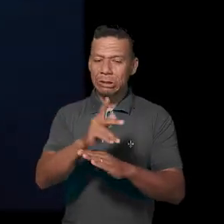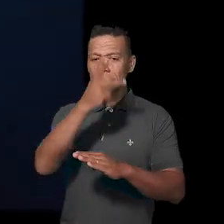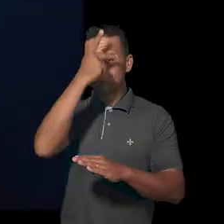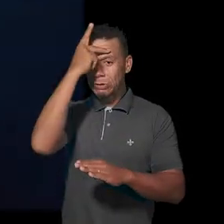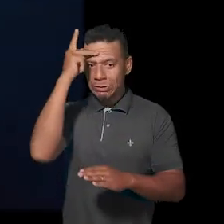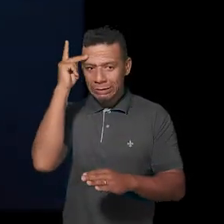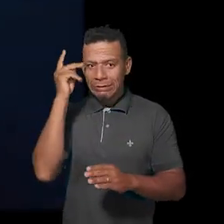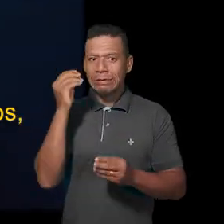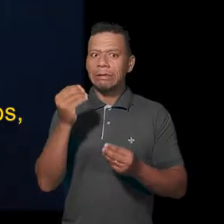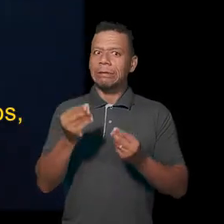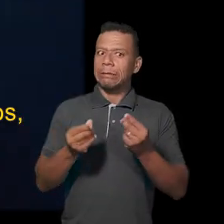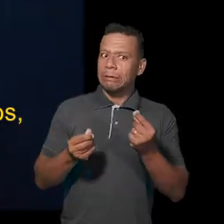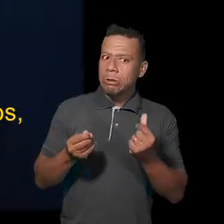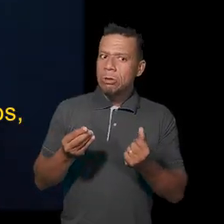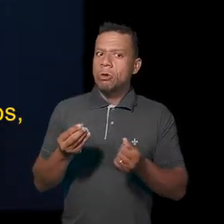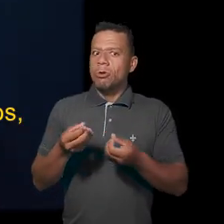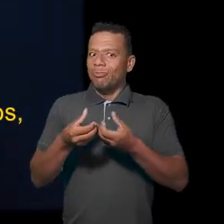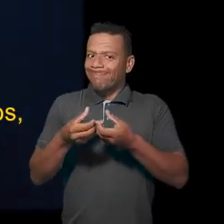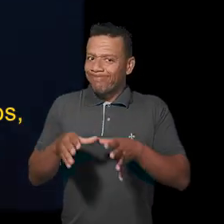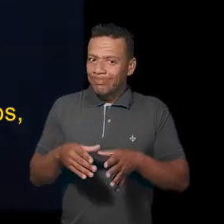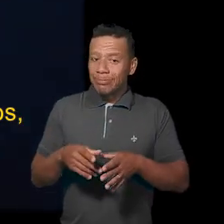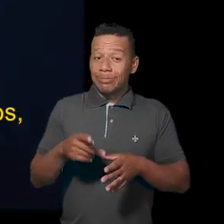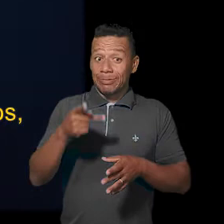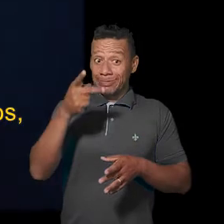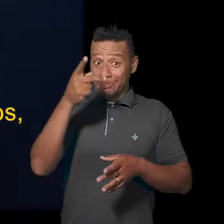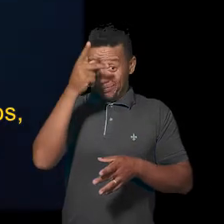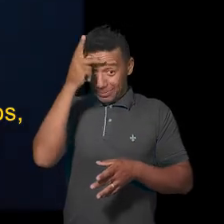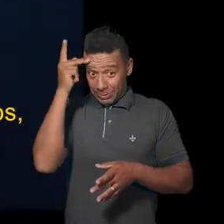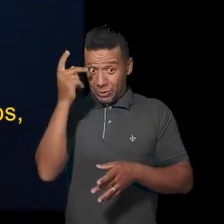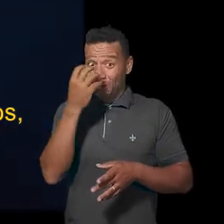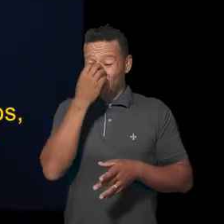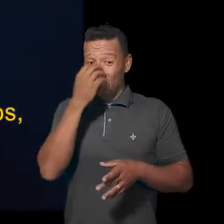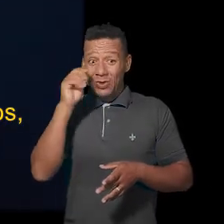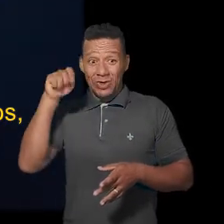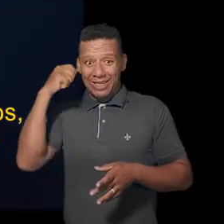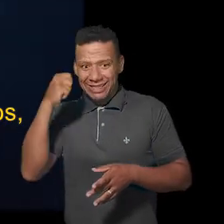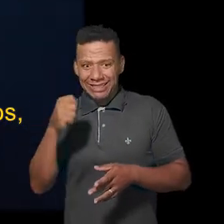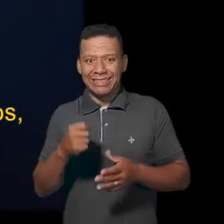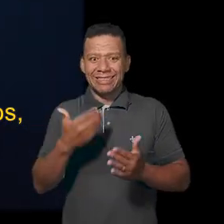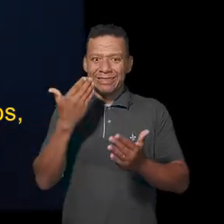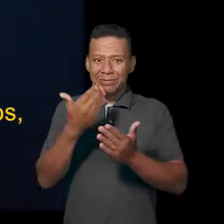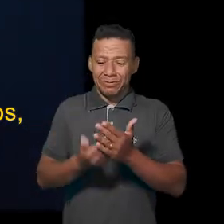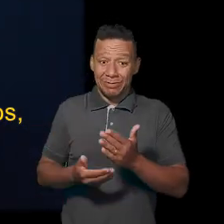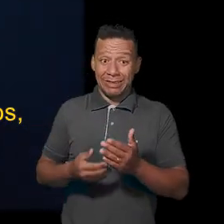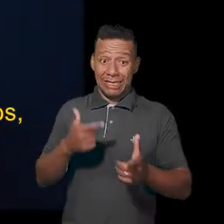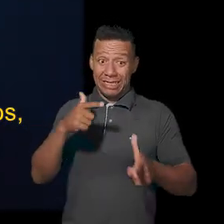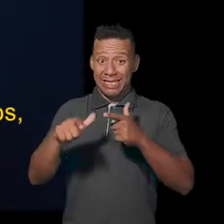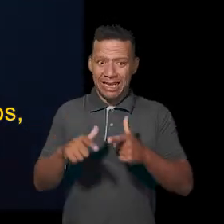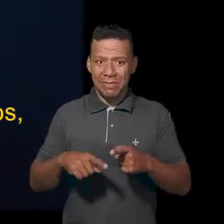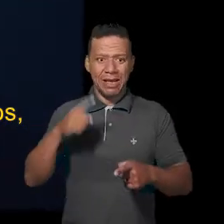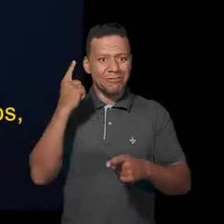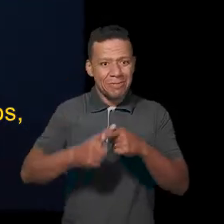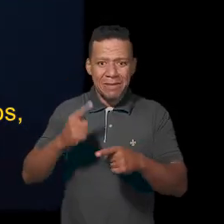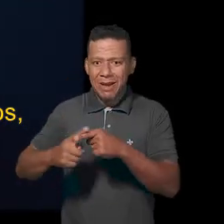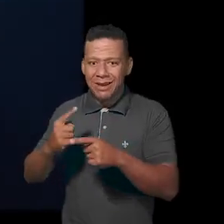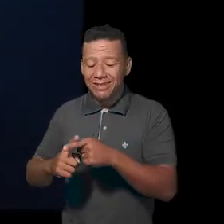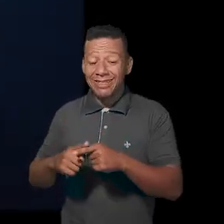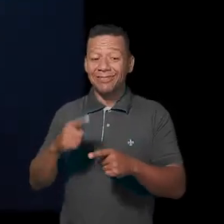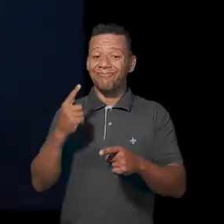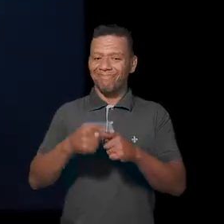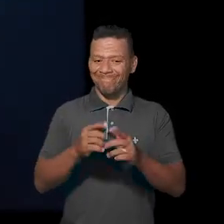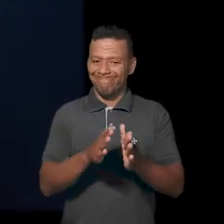a pandemia, sabe? Muitos artistas tiveram seus trabalhos cancelados de várias categorias artísticas diferentes,